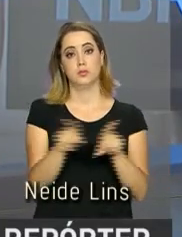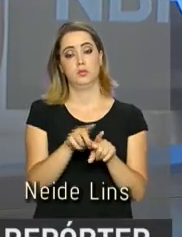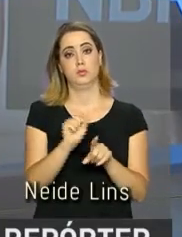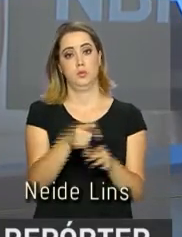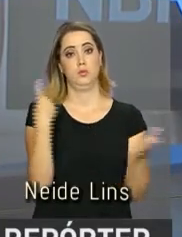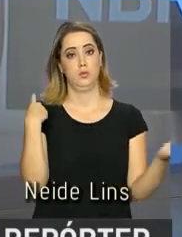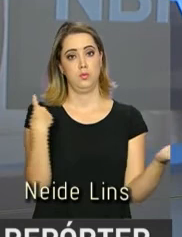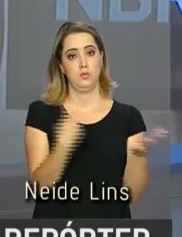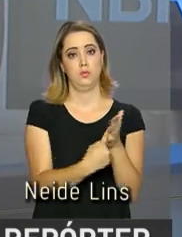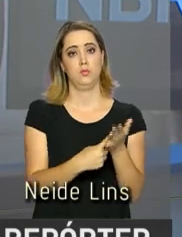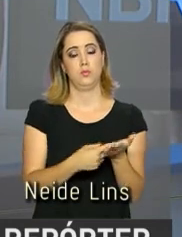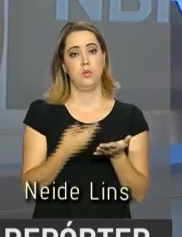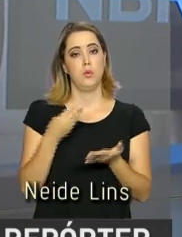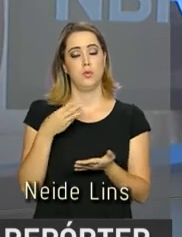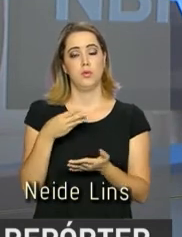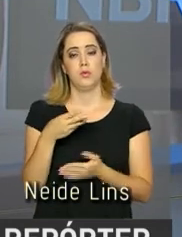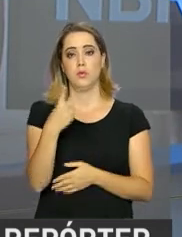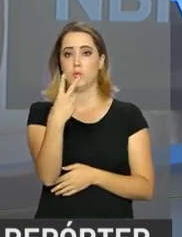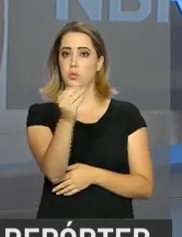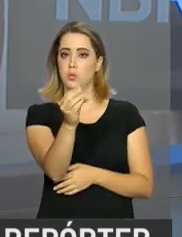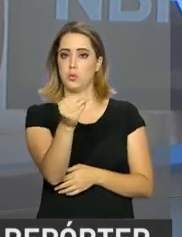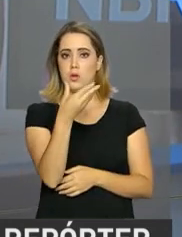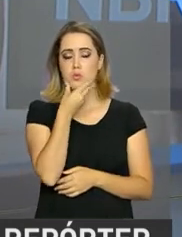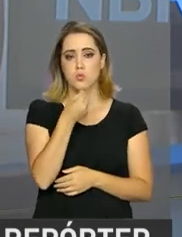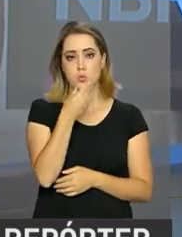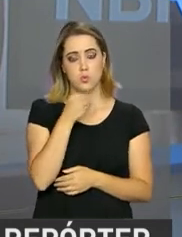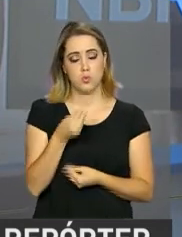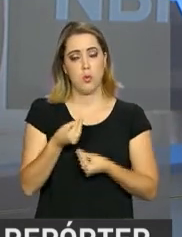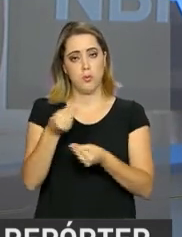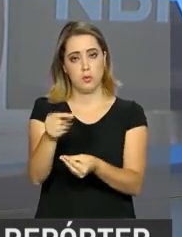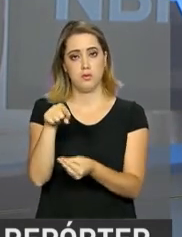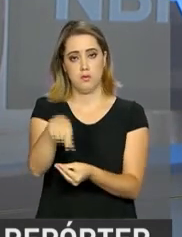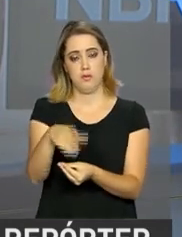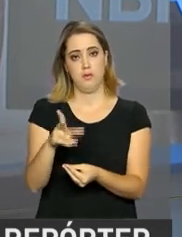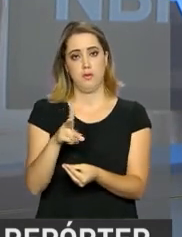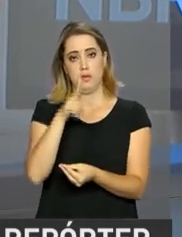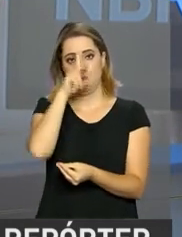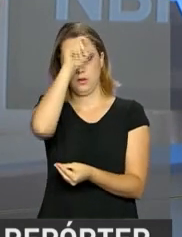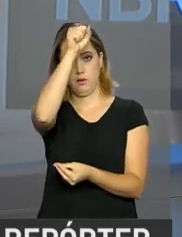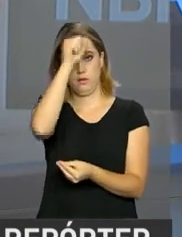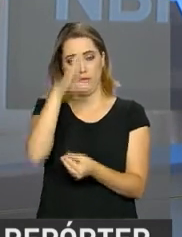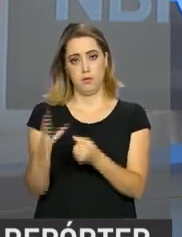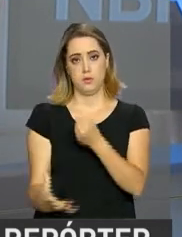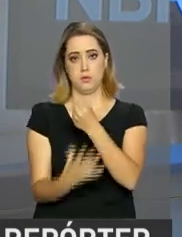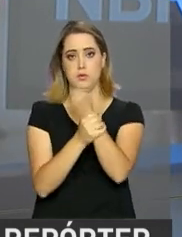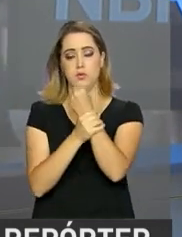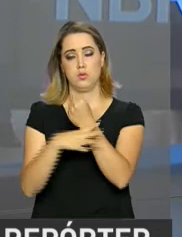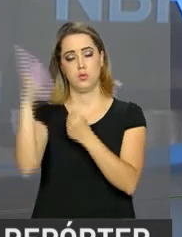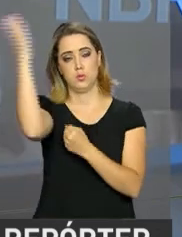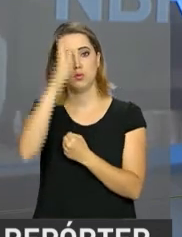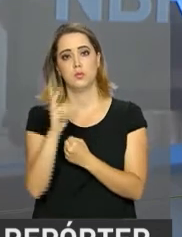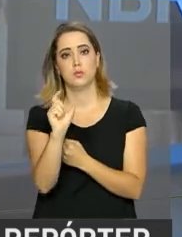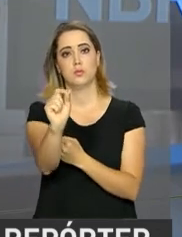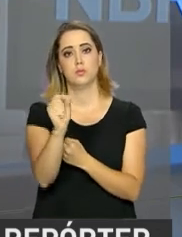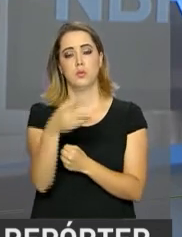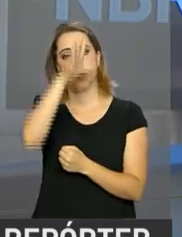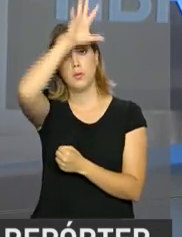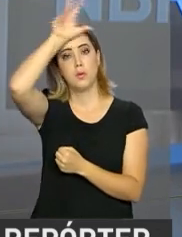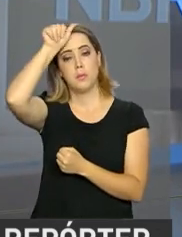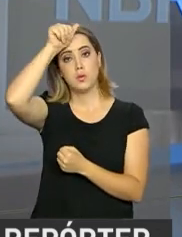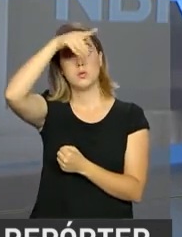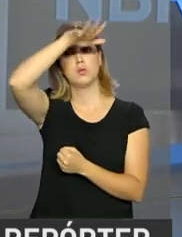de moraes confirmou o envio de 200 homens da força nacional para o amazonas e roraima